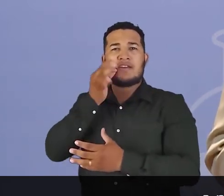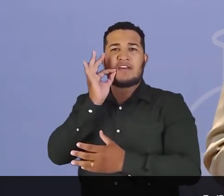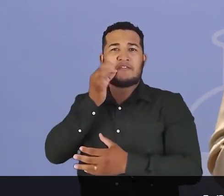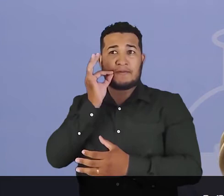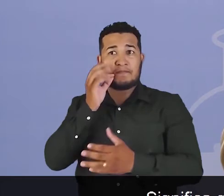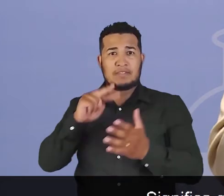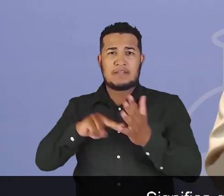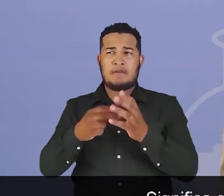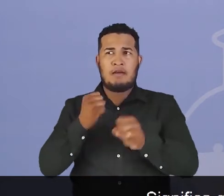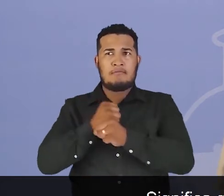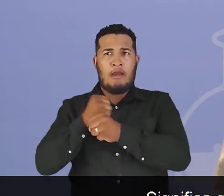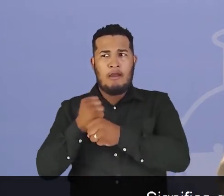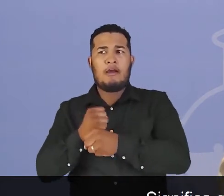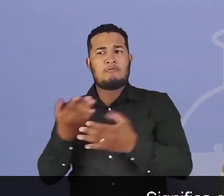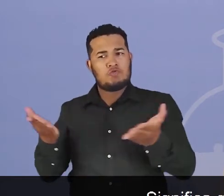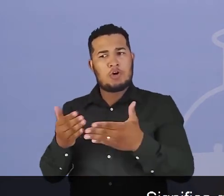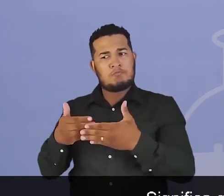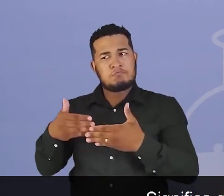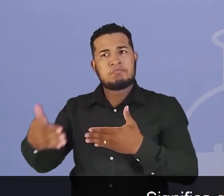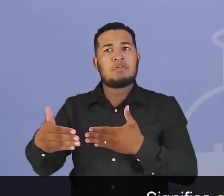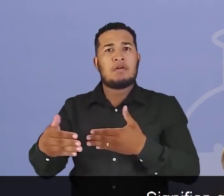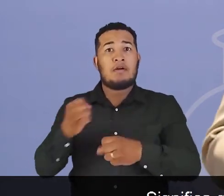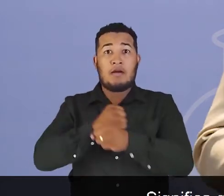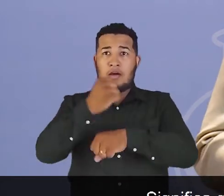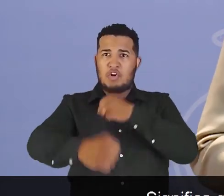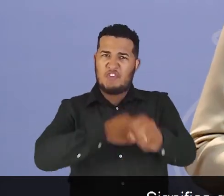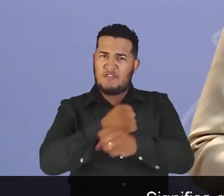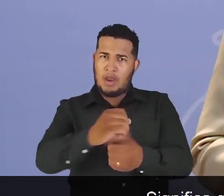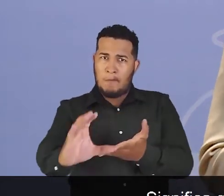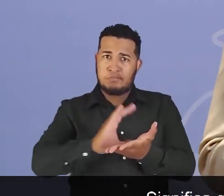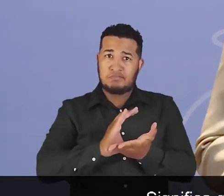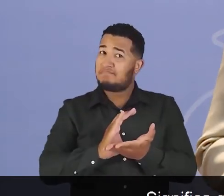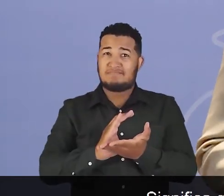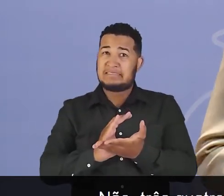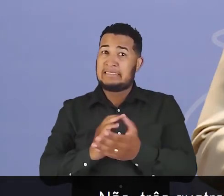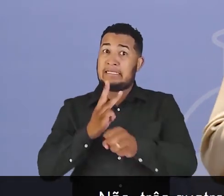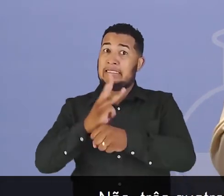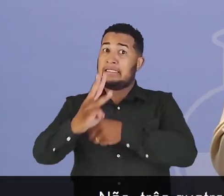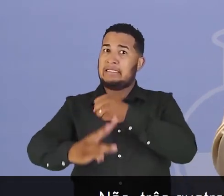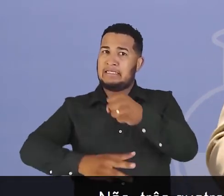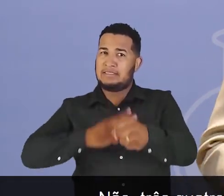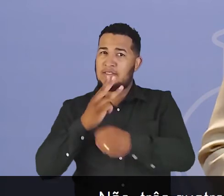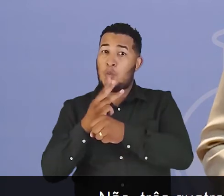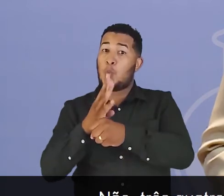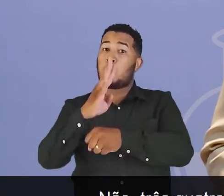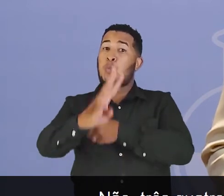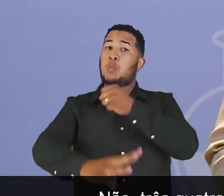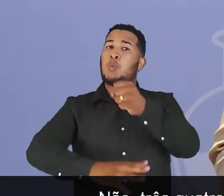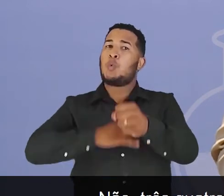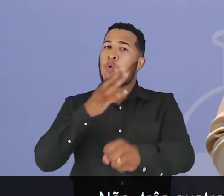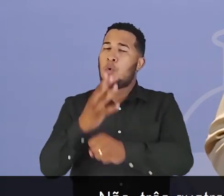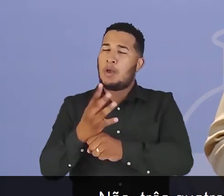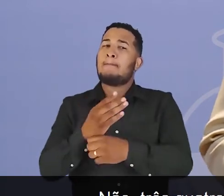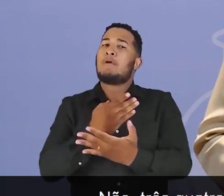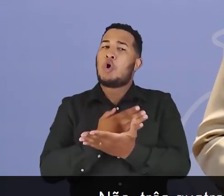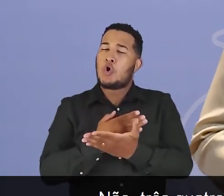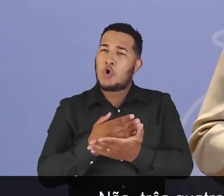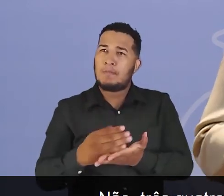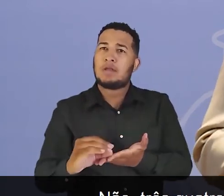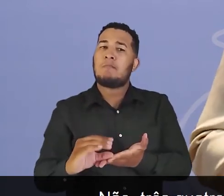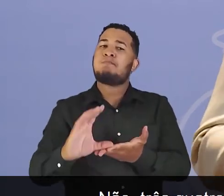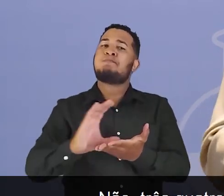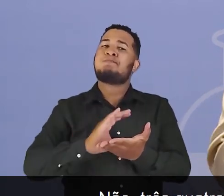café. Significa que eu plantei esse ano e ano que vem e eu recebi o meu dinheiro de volta? Não. 3, 4 anos para você começar